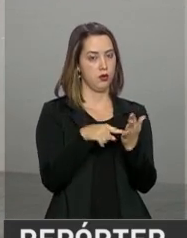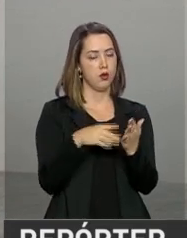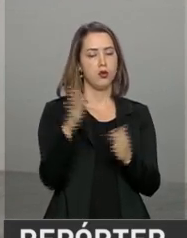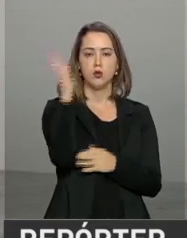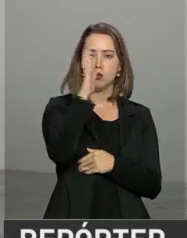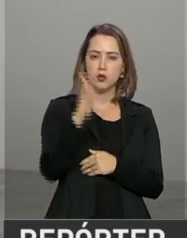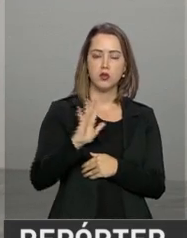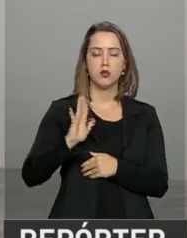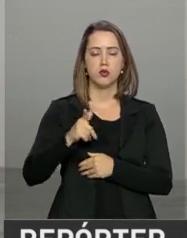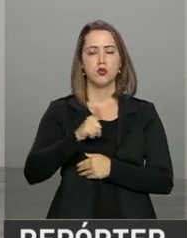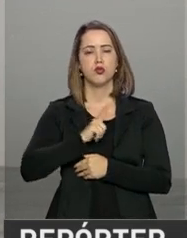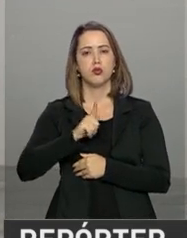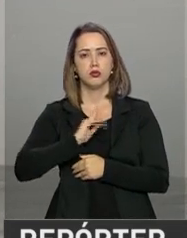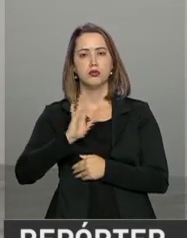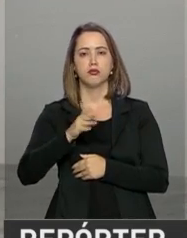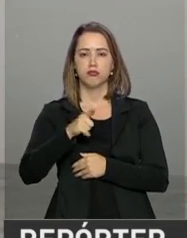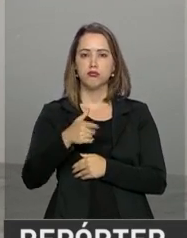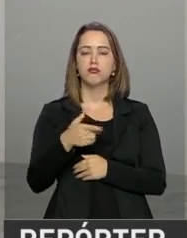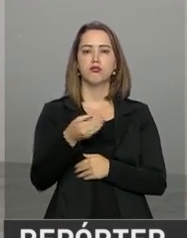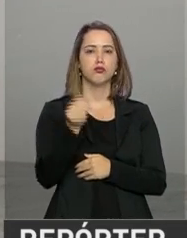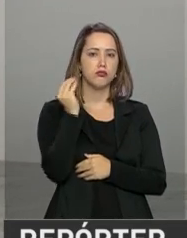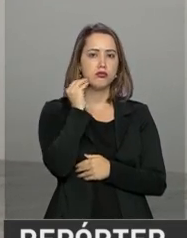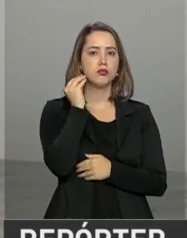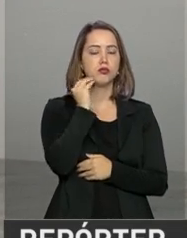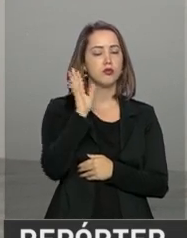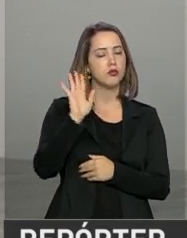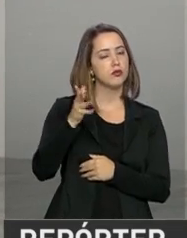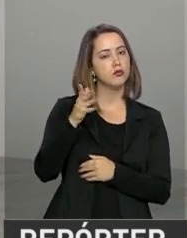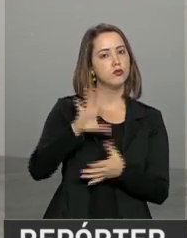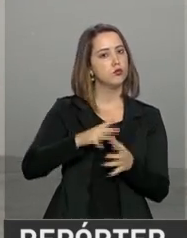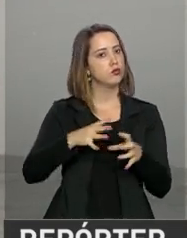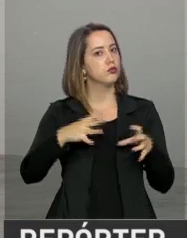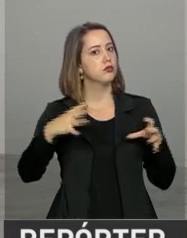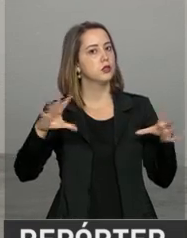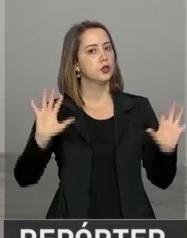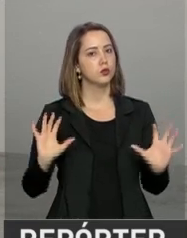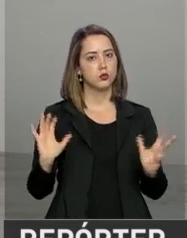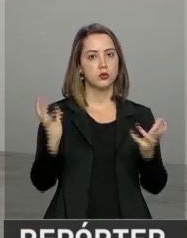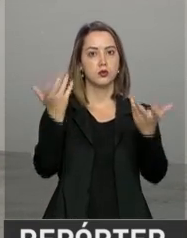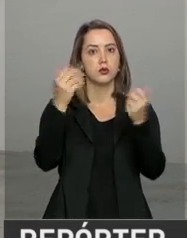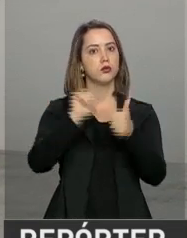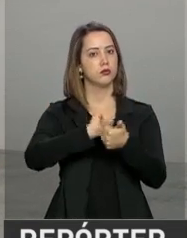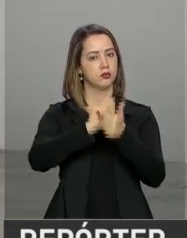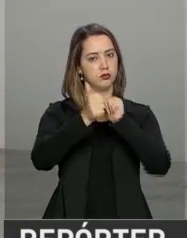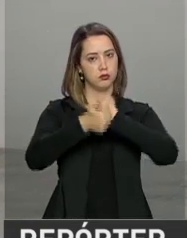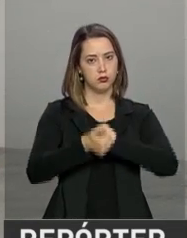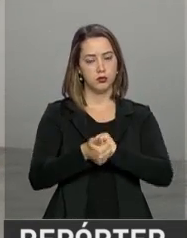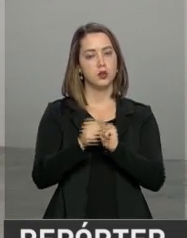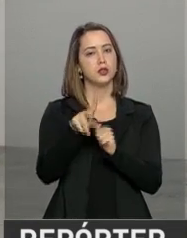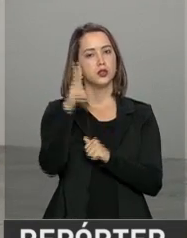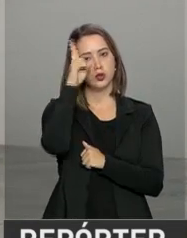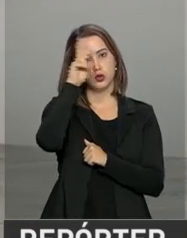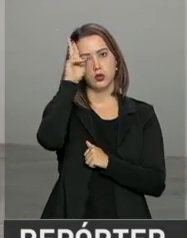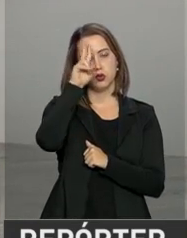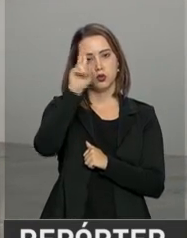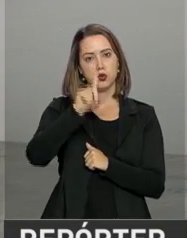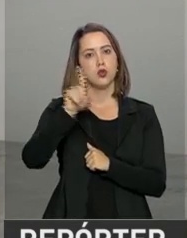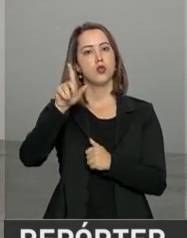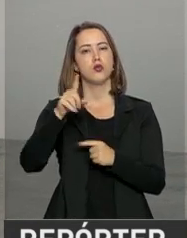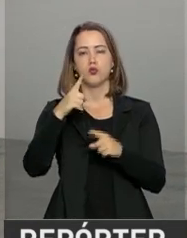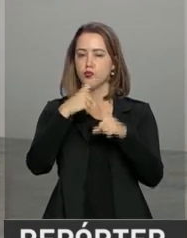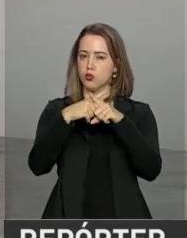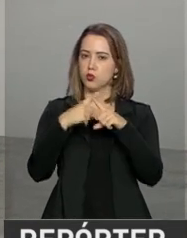forma uma experiência consagrada com a realização de grandes eventos esportivos aí a gente lembra os jogos